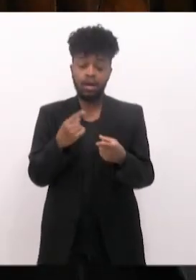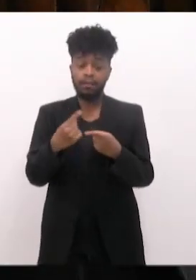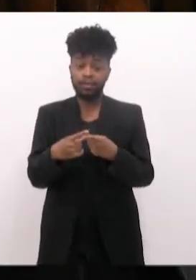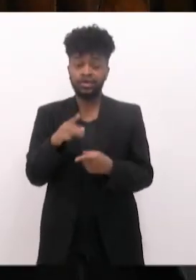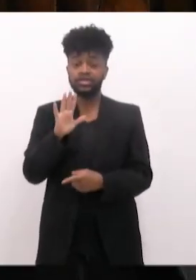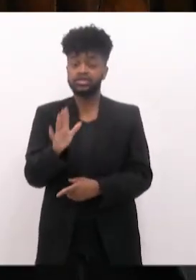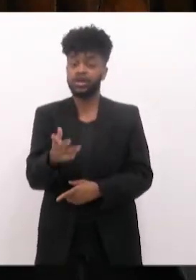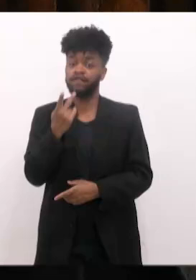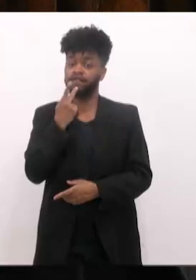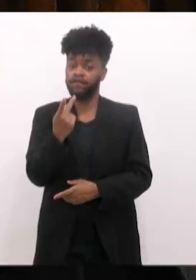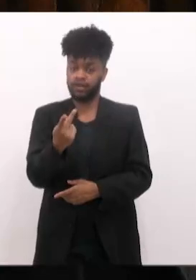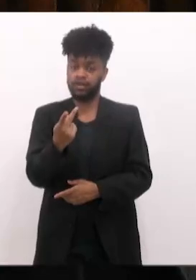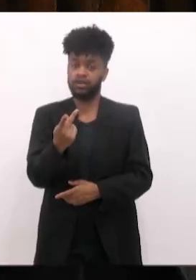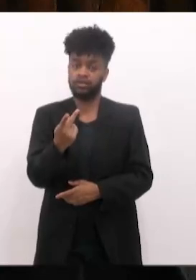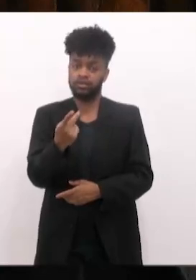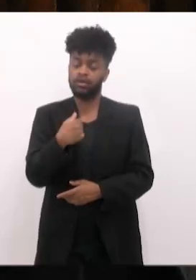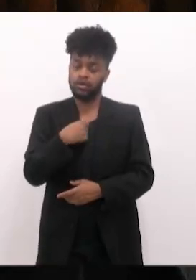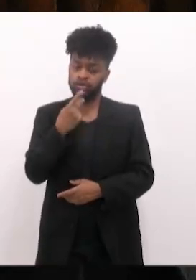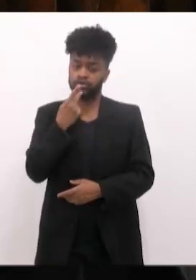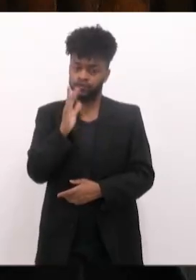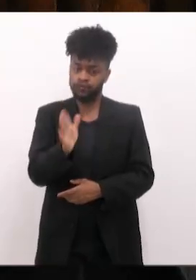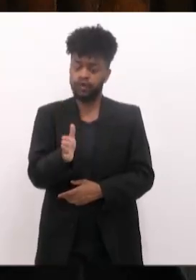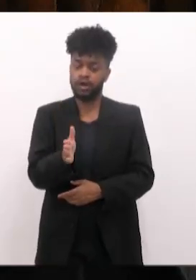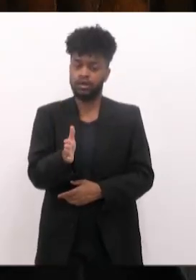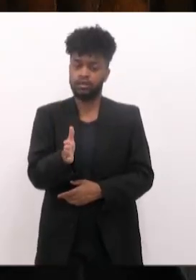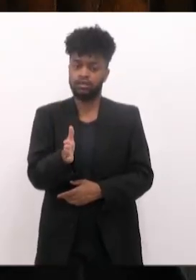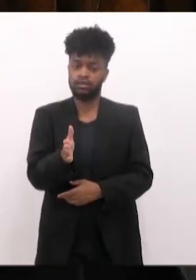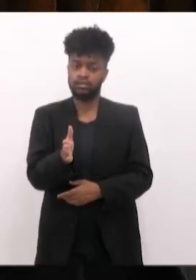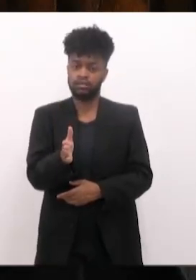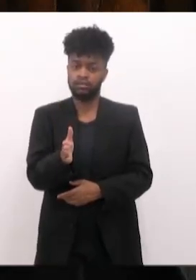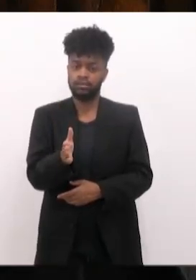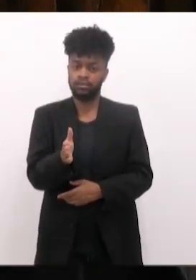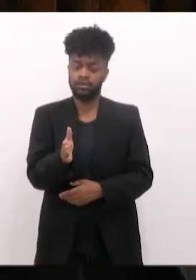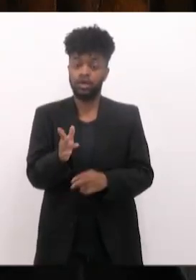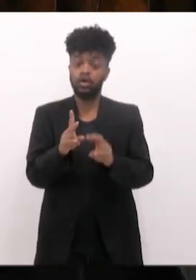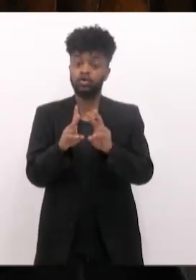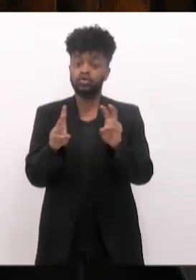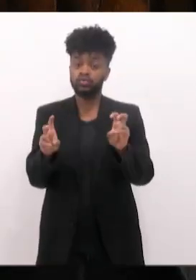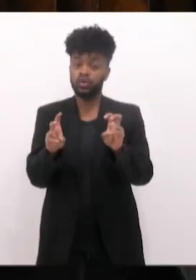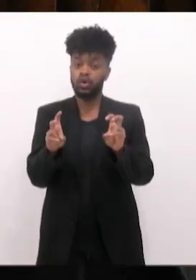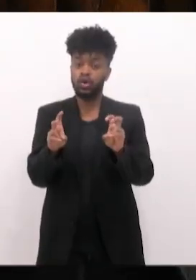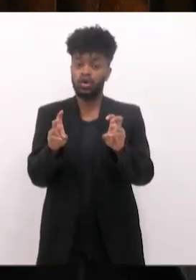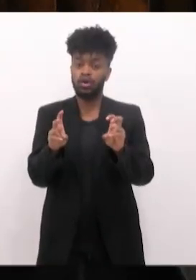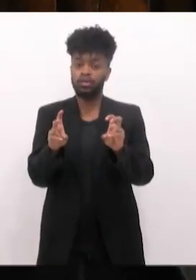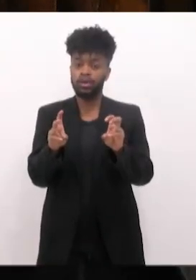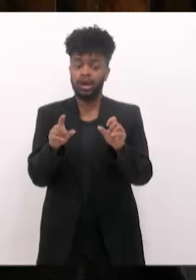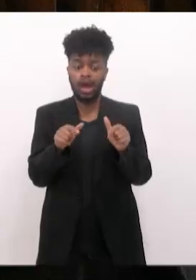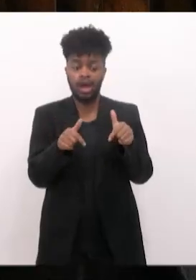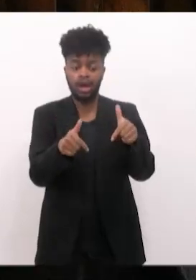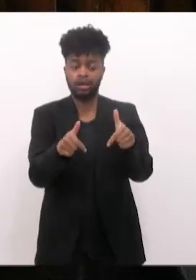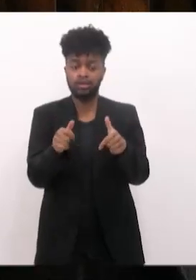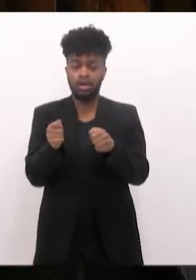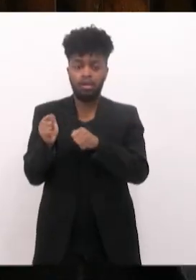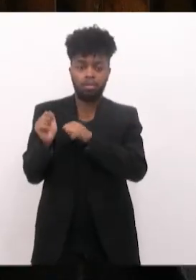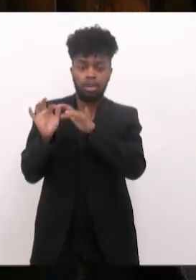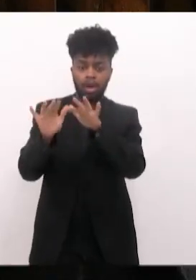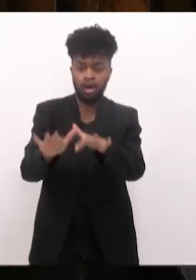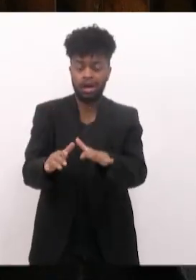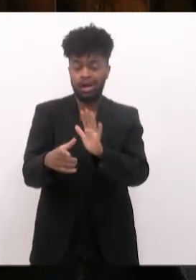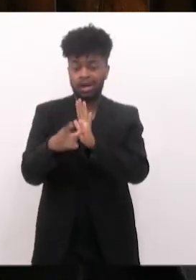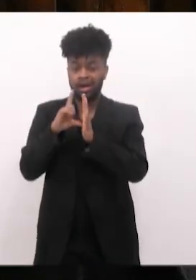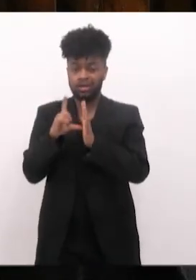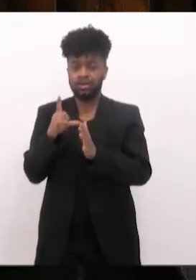falado melhor, da questão da ocupação que está sendo feita. Antes era na